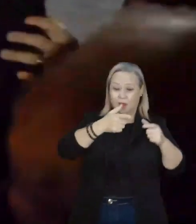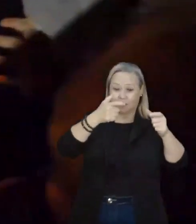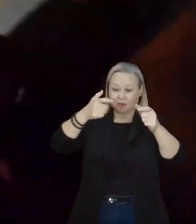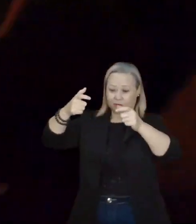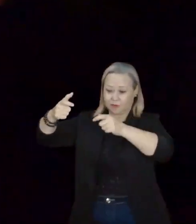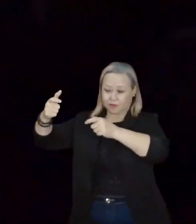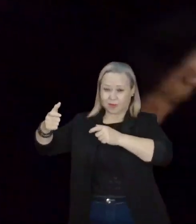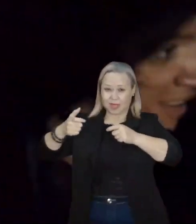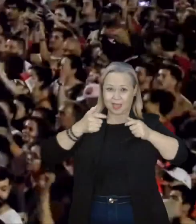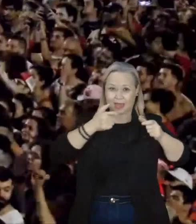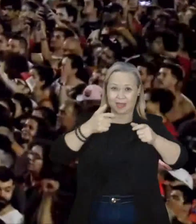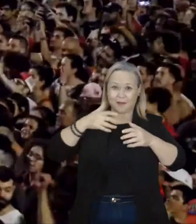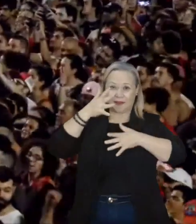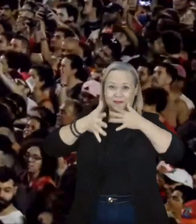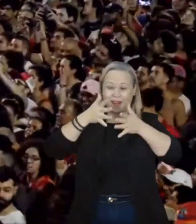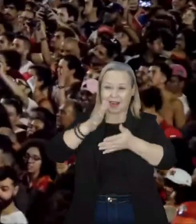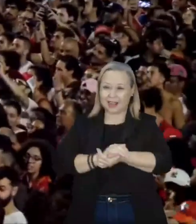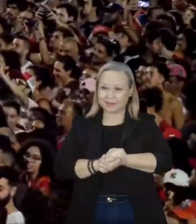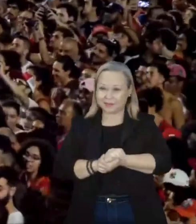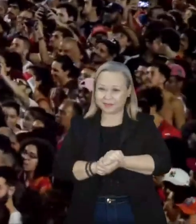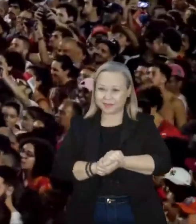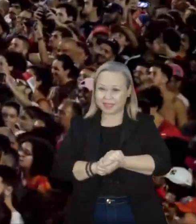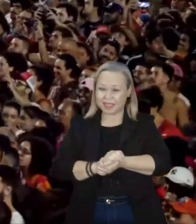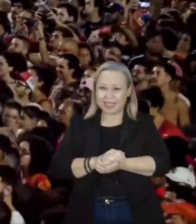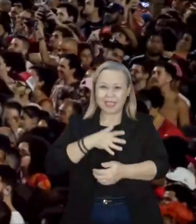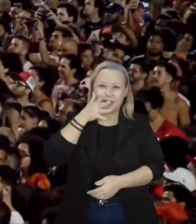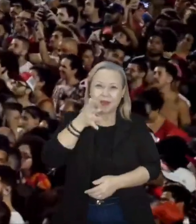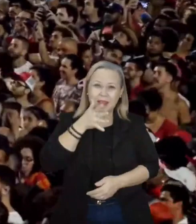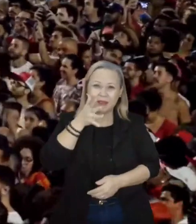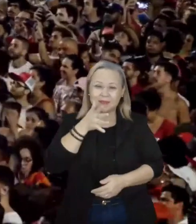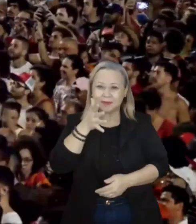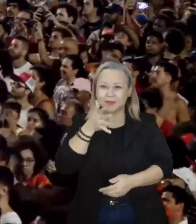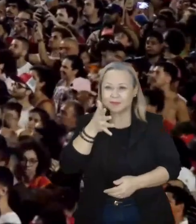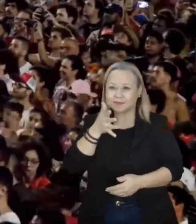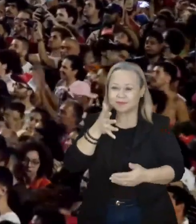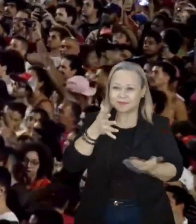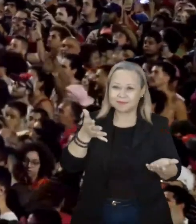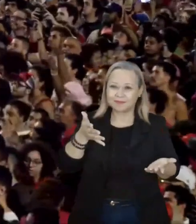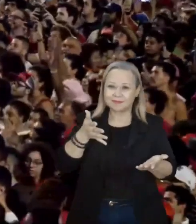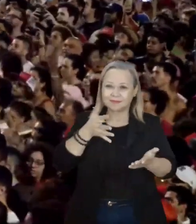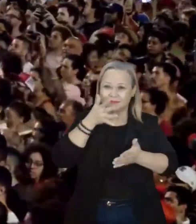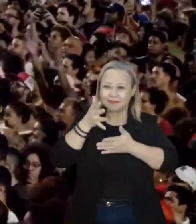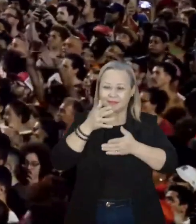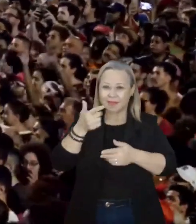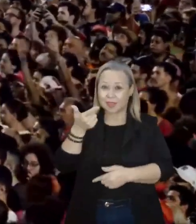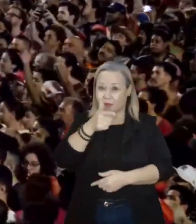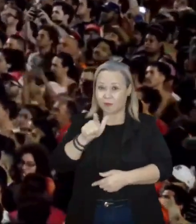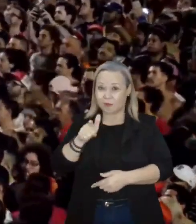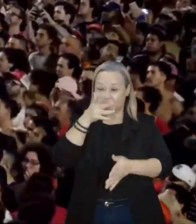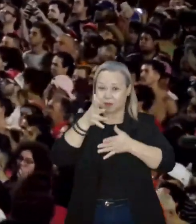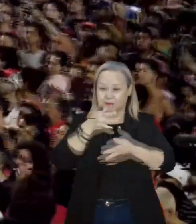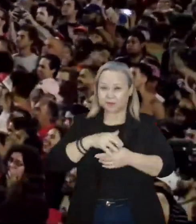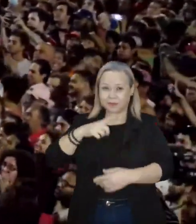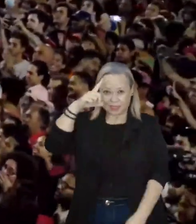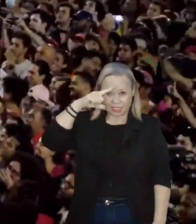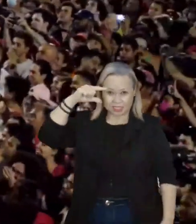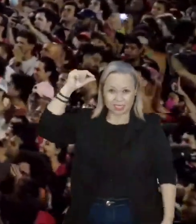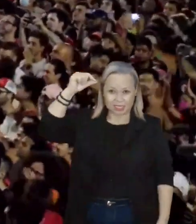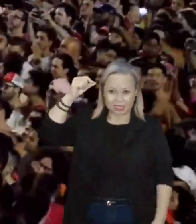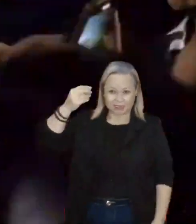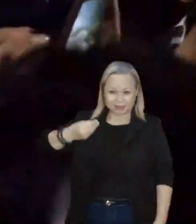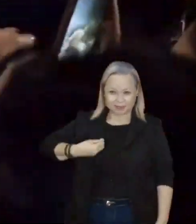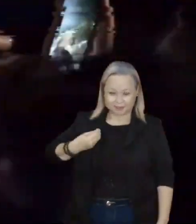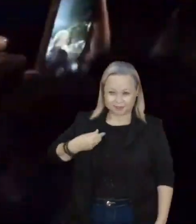paro mais hoje de falar. Mais um discurso por aqui agora. Ô, Janja, vem cá.